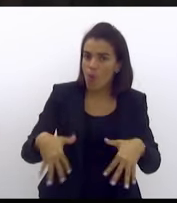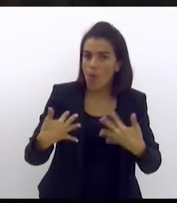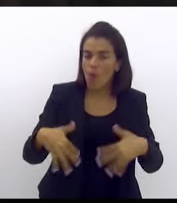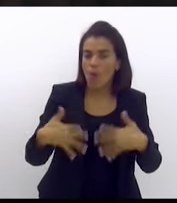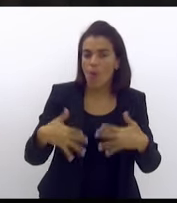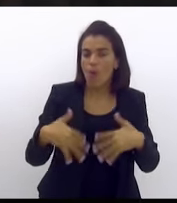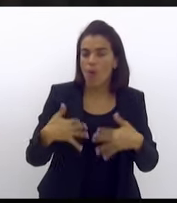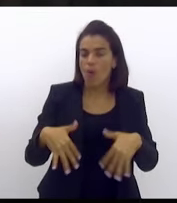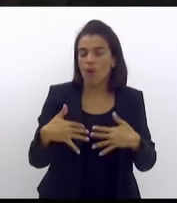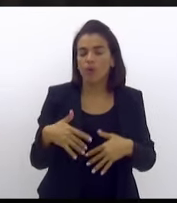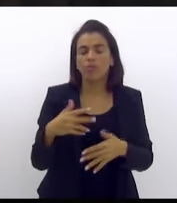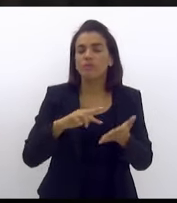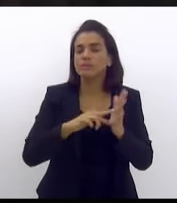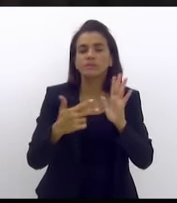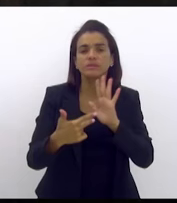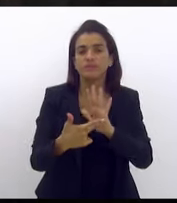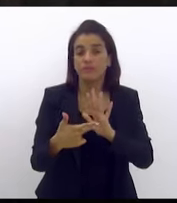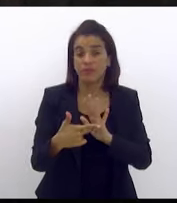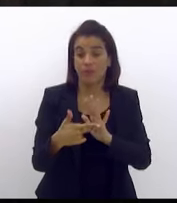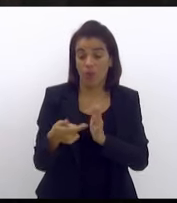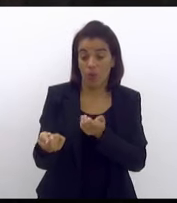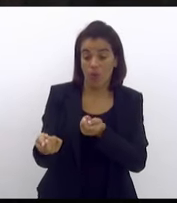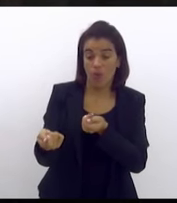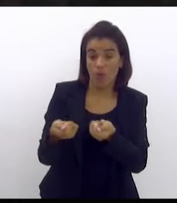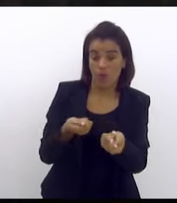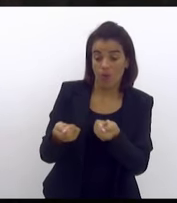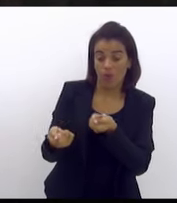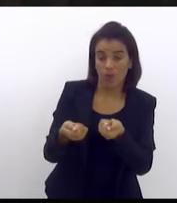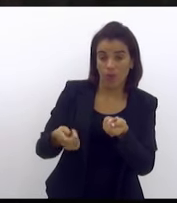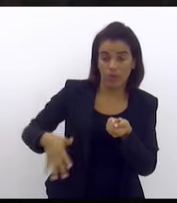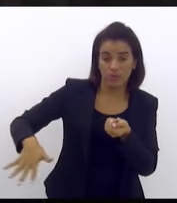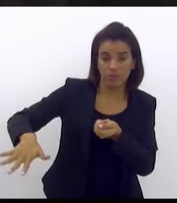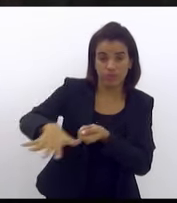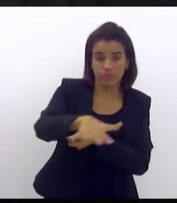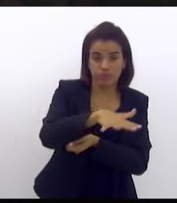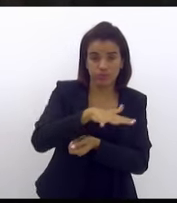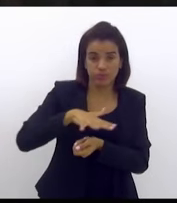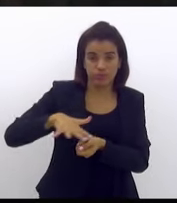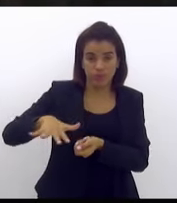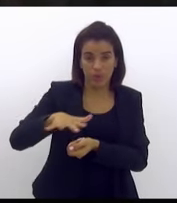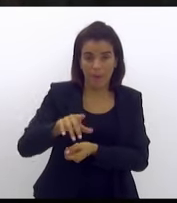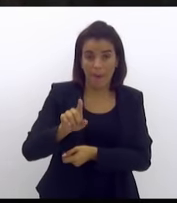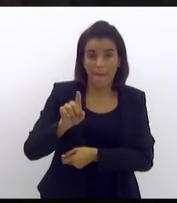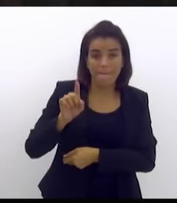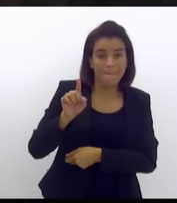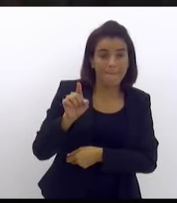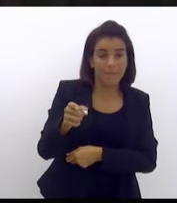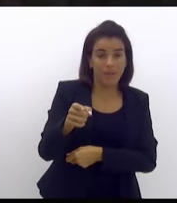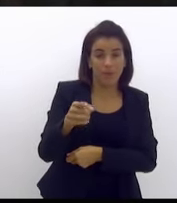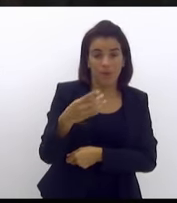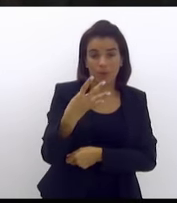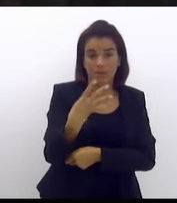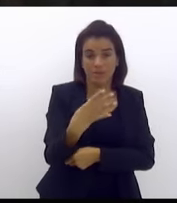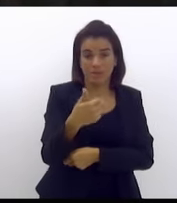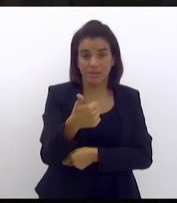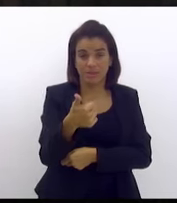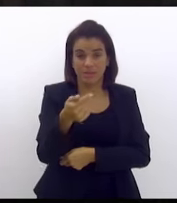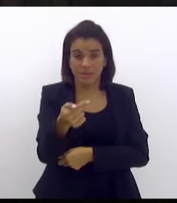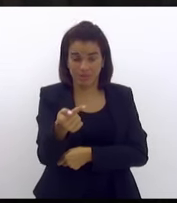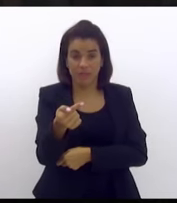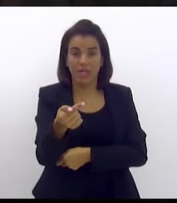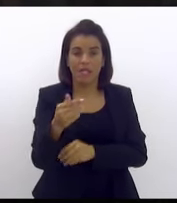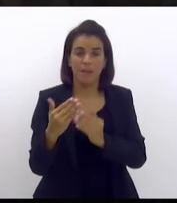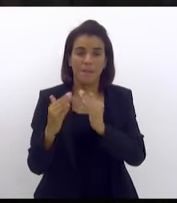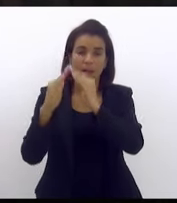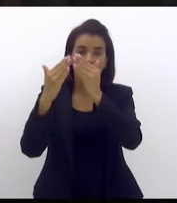estou querendo dizer com isso que o controle territorial de 1.417 comunidades está